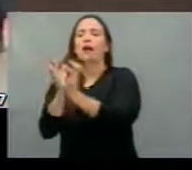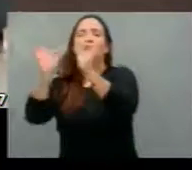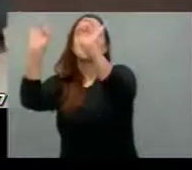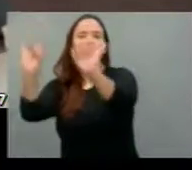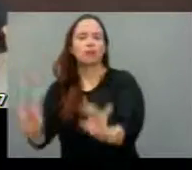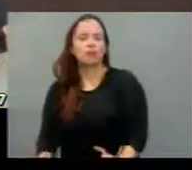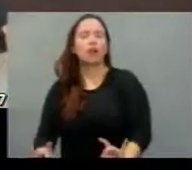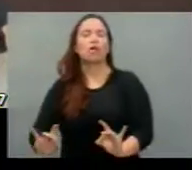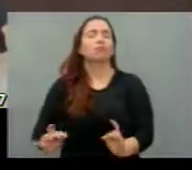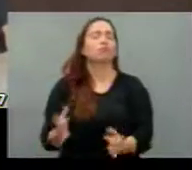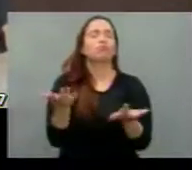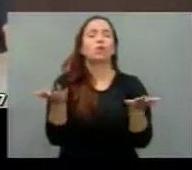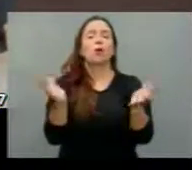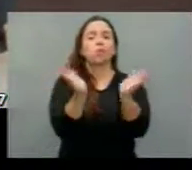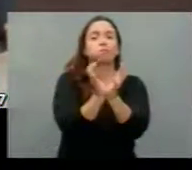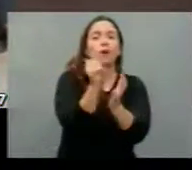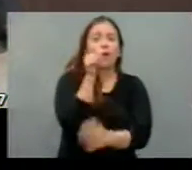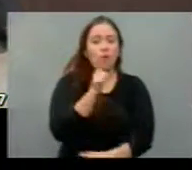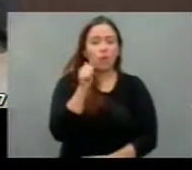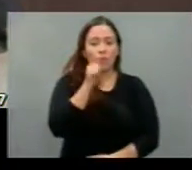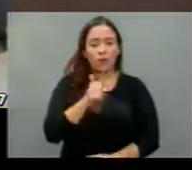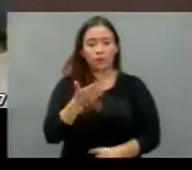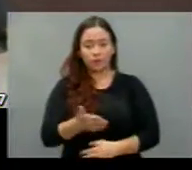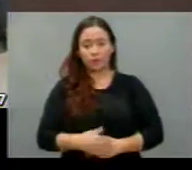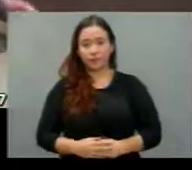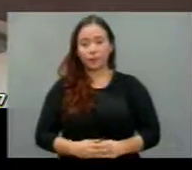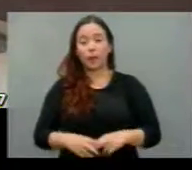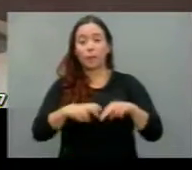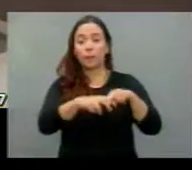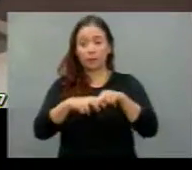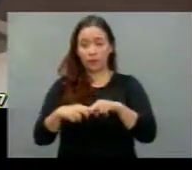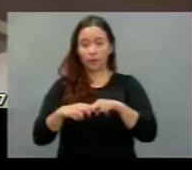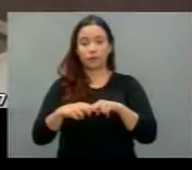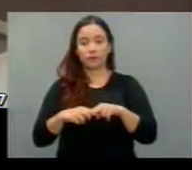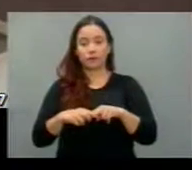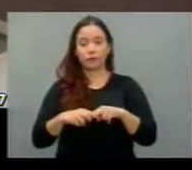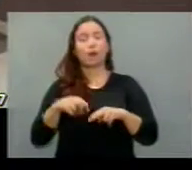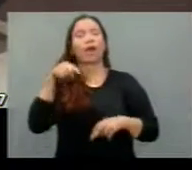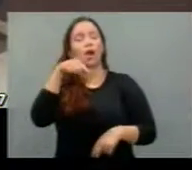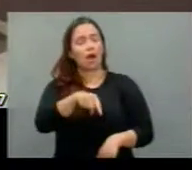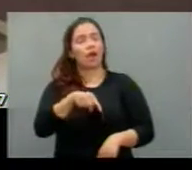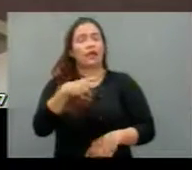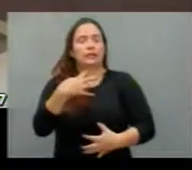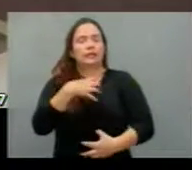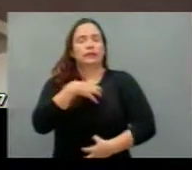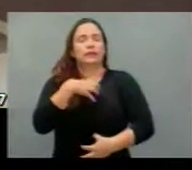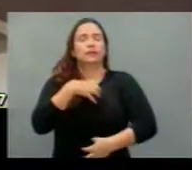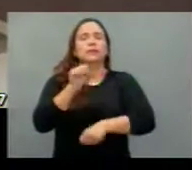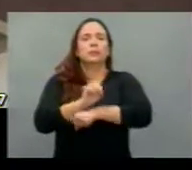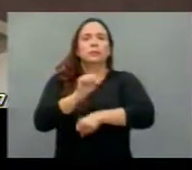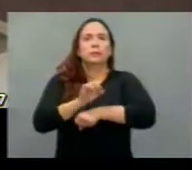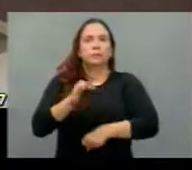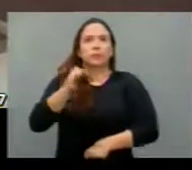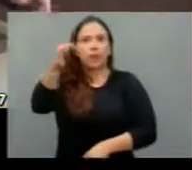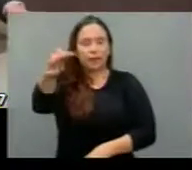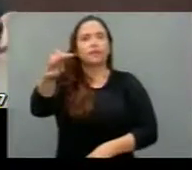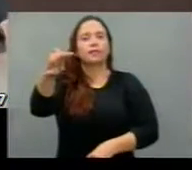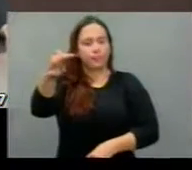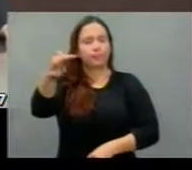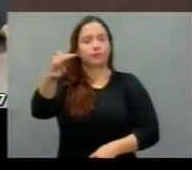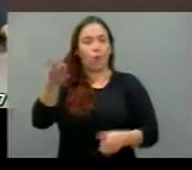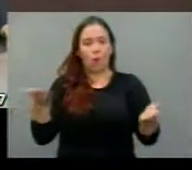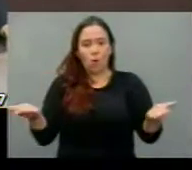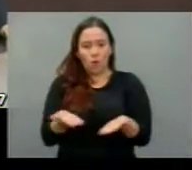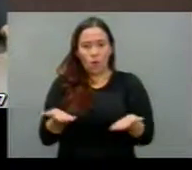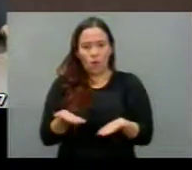especiais, das mulheres, muito bem lembrado, deputado. Portanto, é esta a esperança que eu tenho. Eu hoje estou